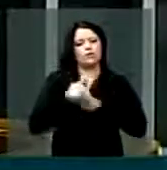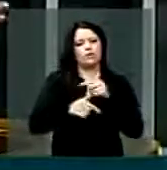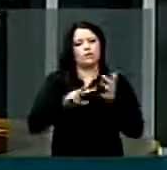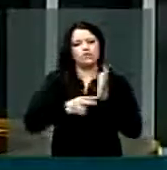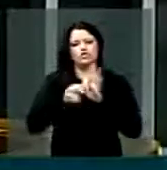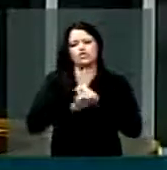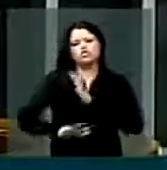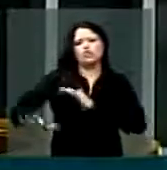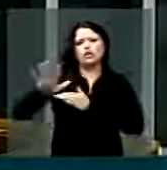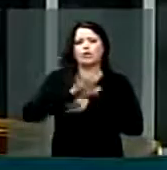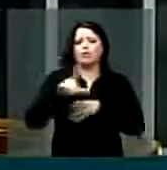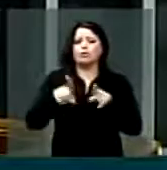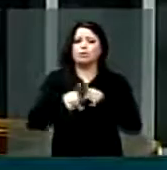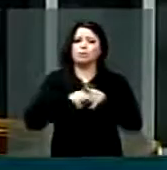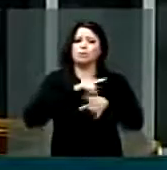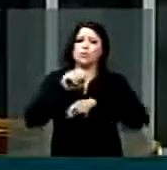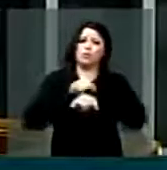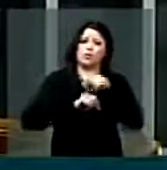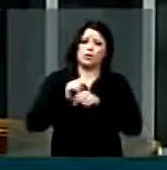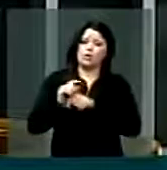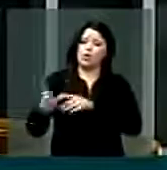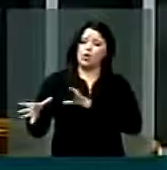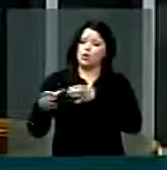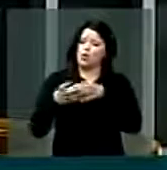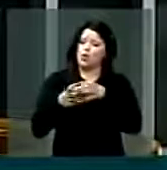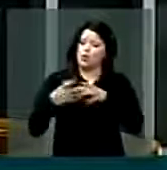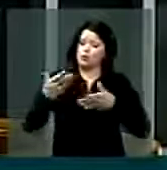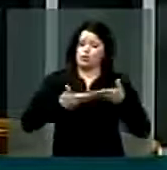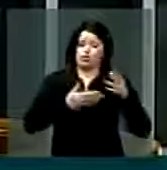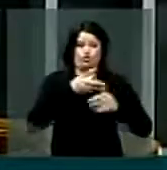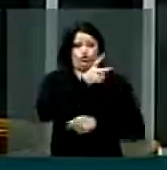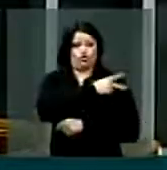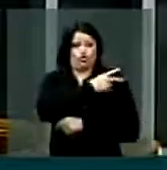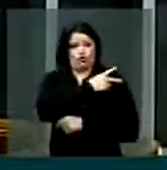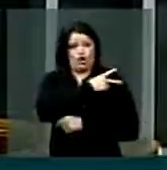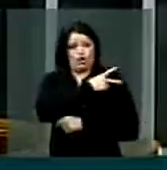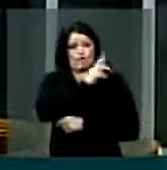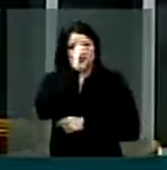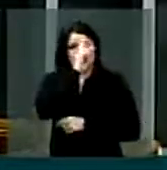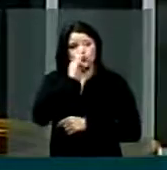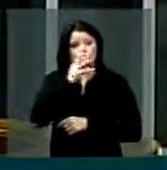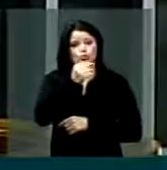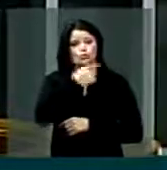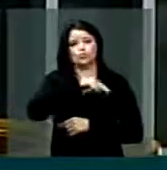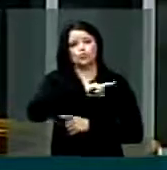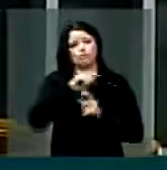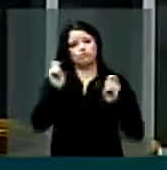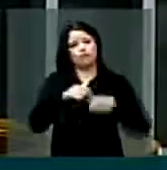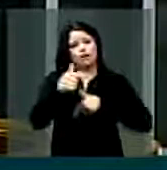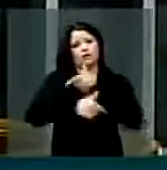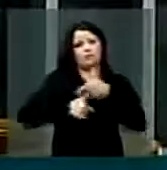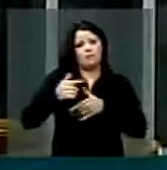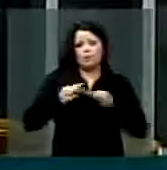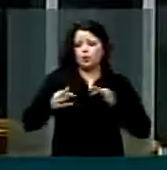geral, e também as entidades patronais. Demos espaço para todo mundo trabalhar